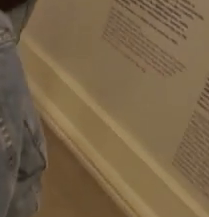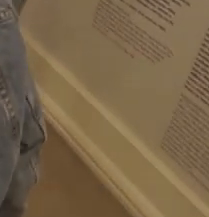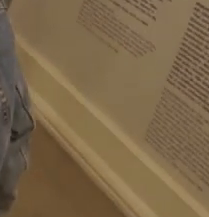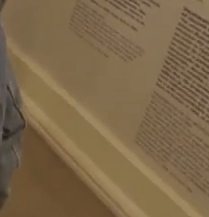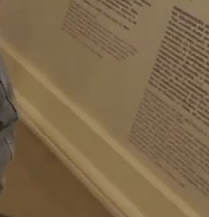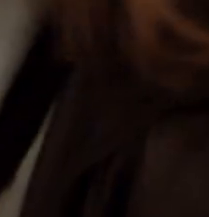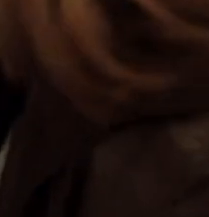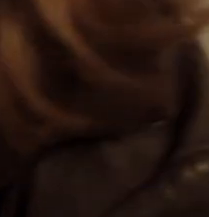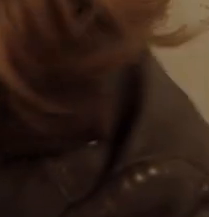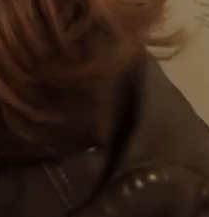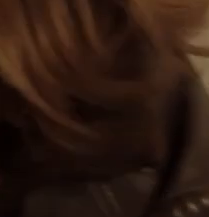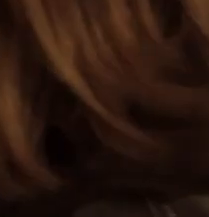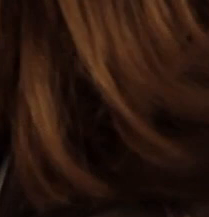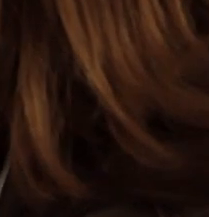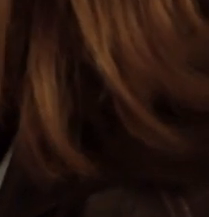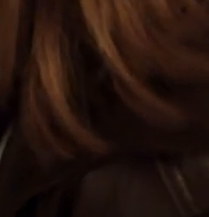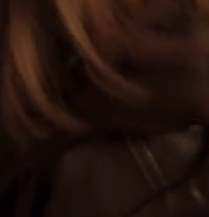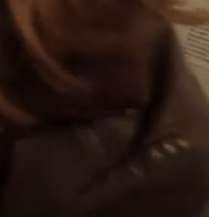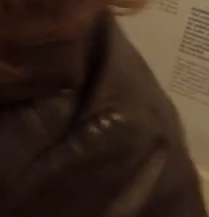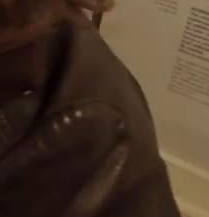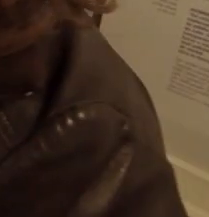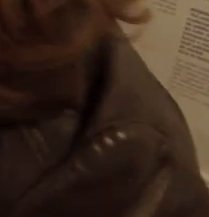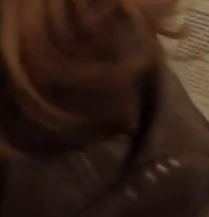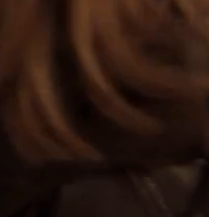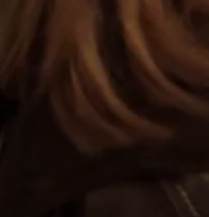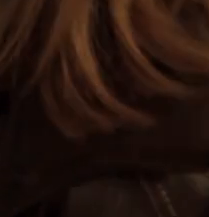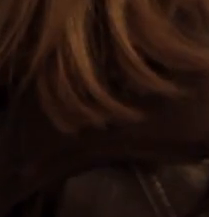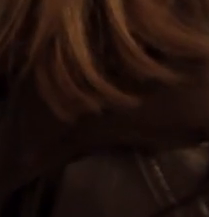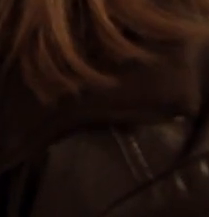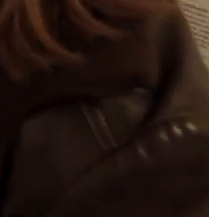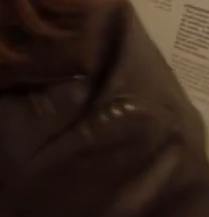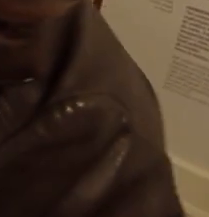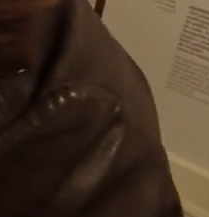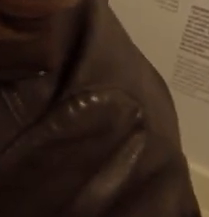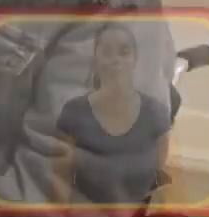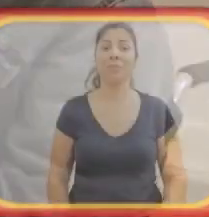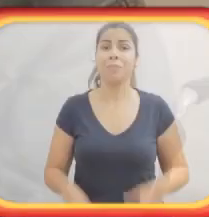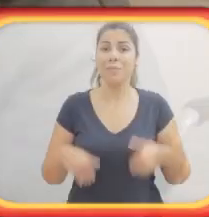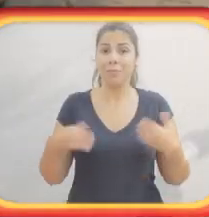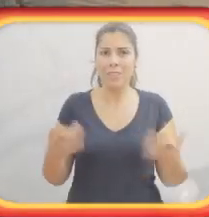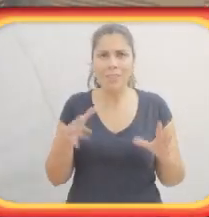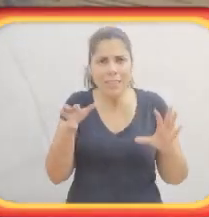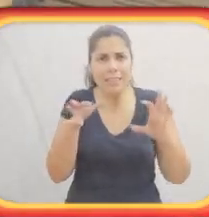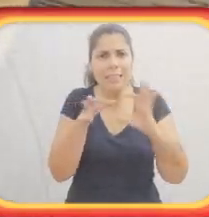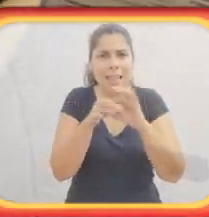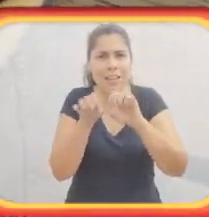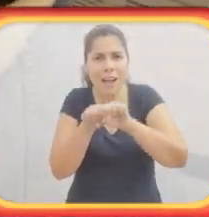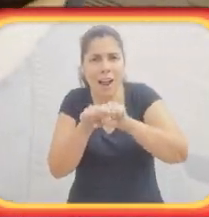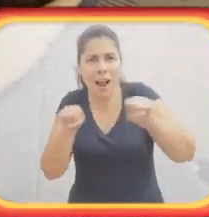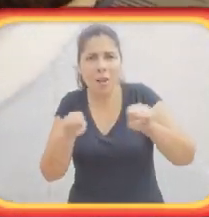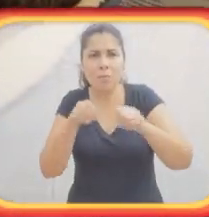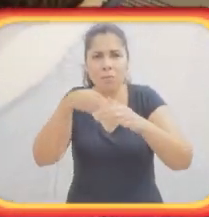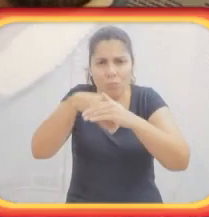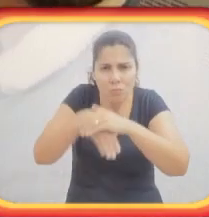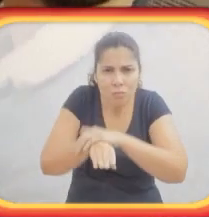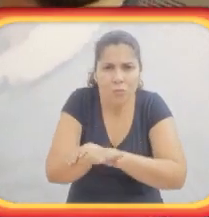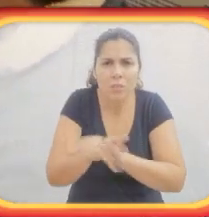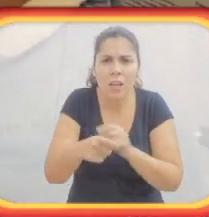andar um bocadinho. Suzana abre a vitrine e gira a manivela da maquete. Eles estão ligados por um cabo